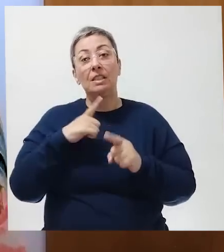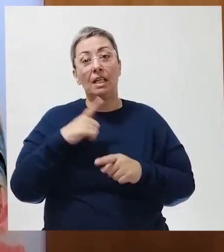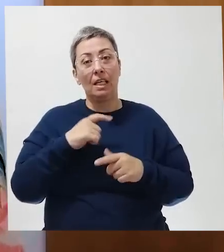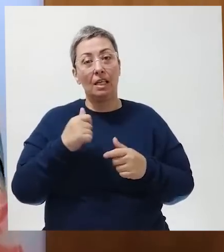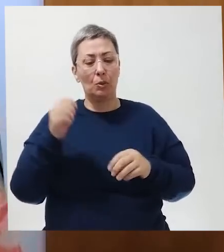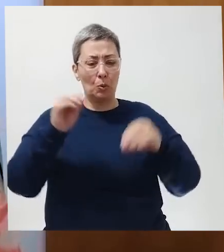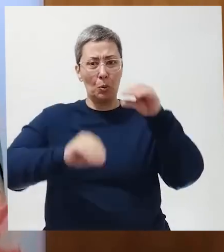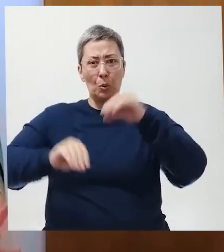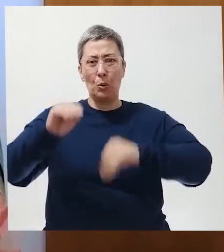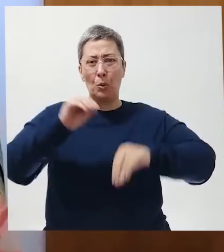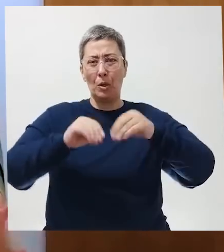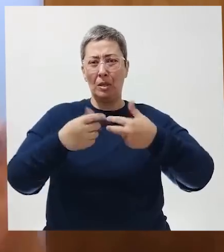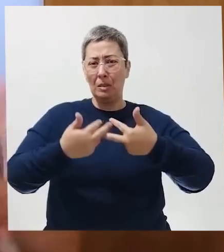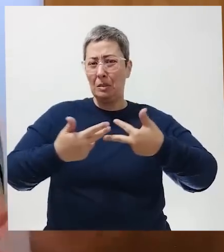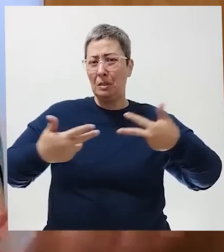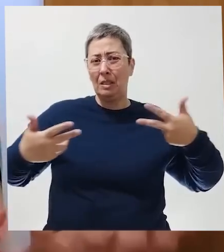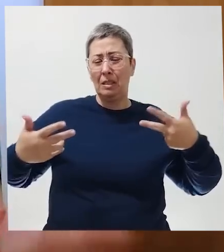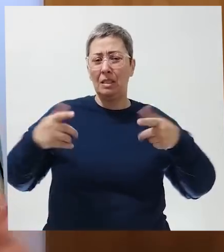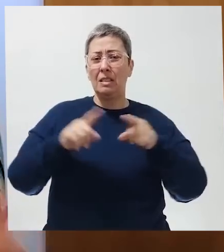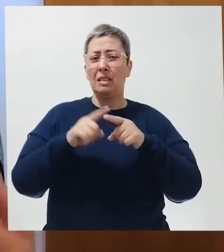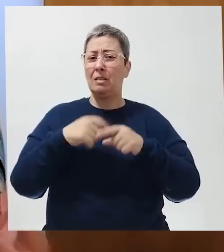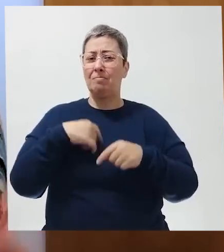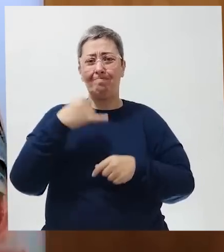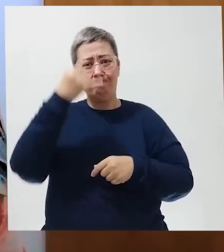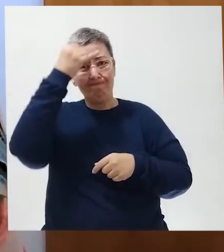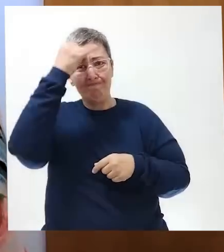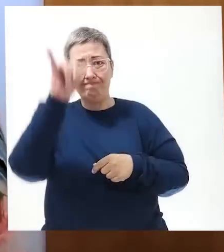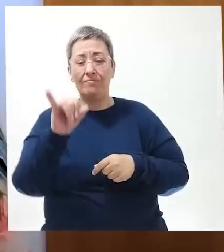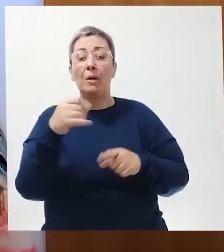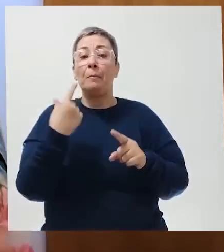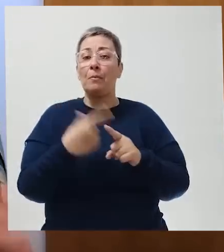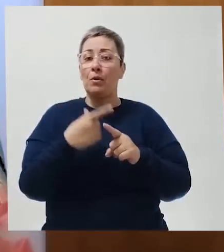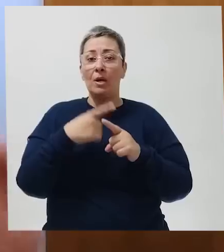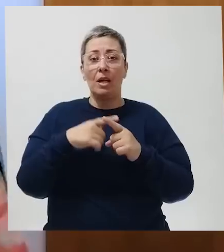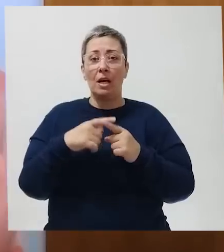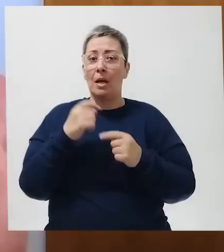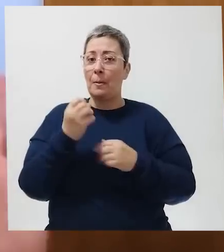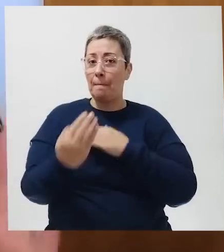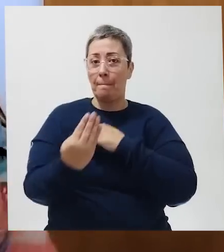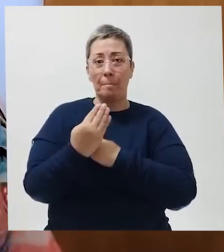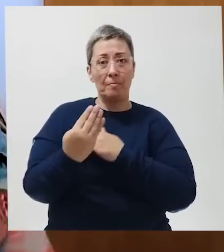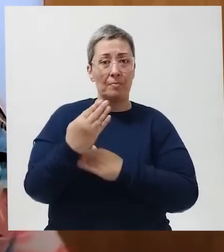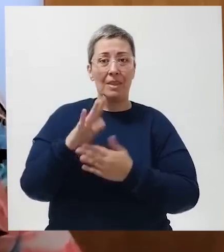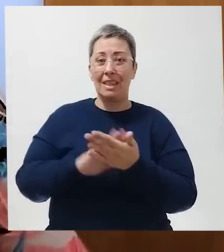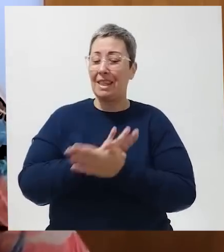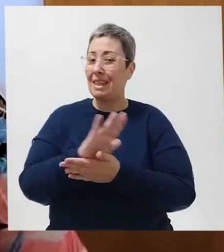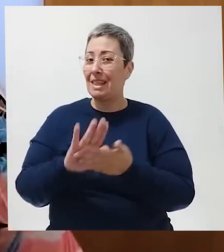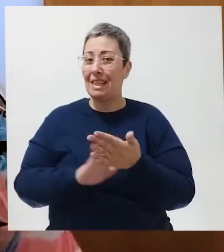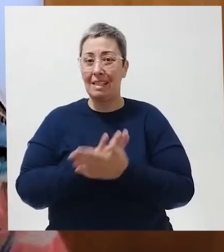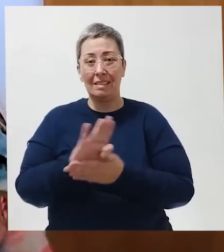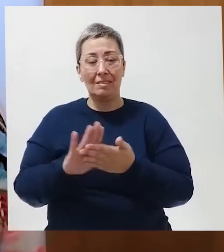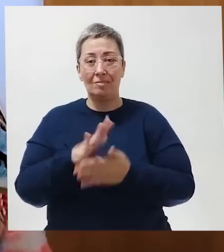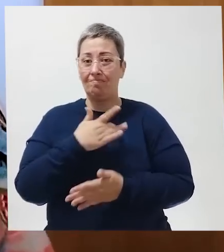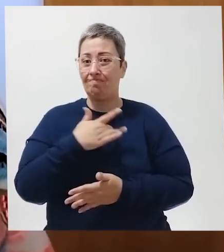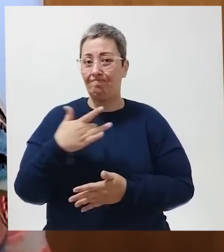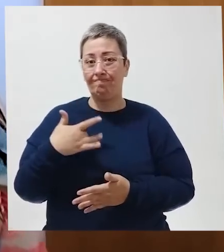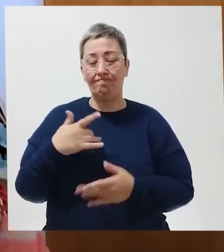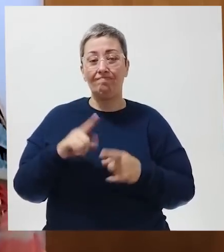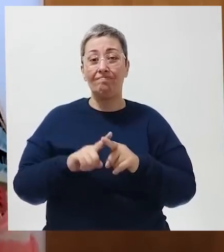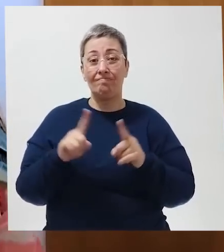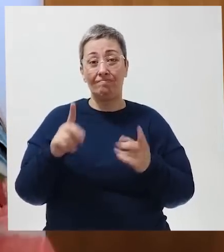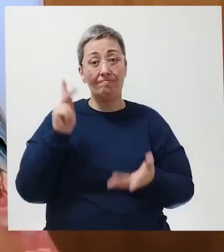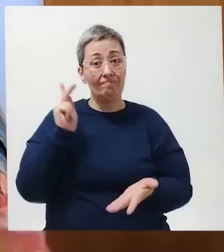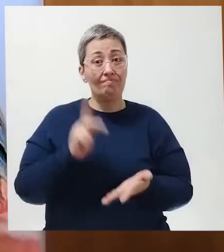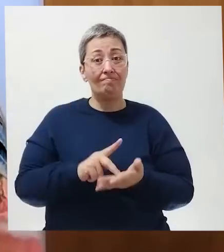têm bastante substâncias e devem ser evitados ao máximo, porque eles não trazem nenhum benefício à nossa saúde. E,